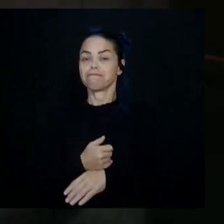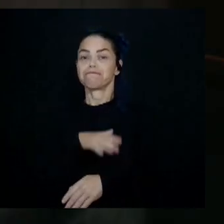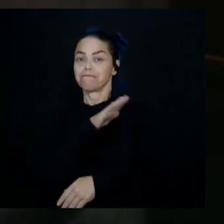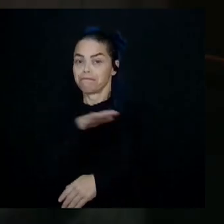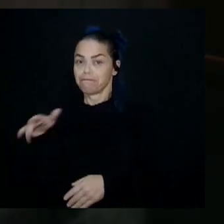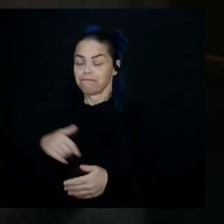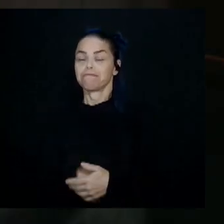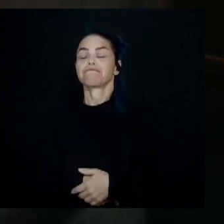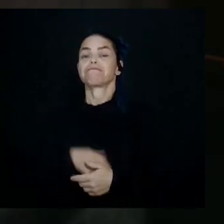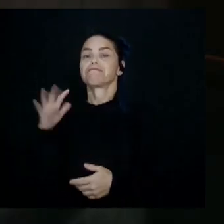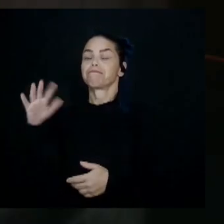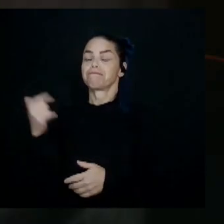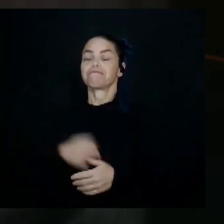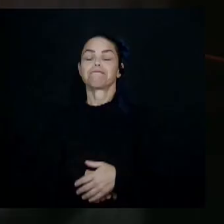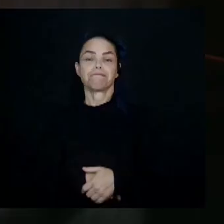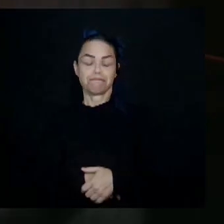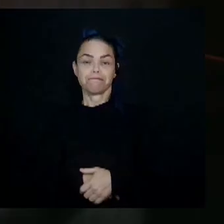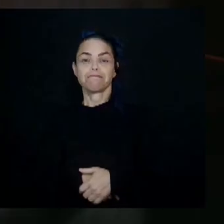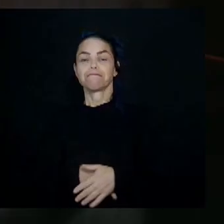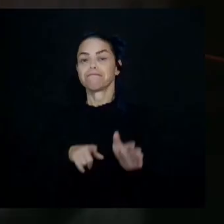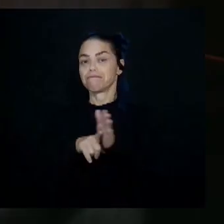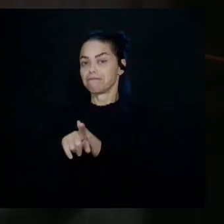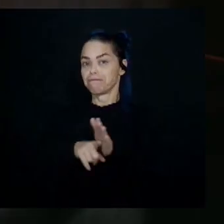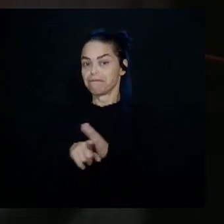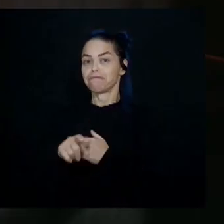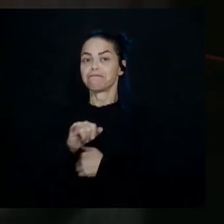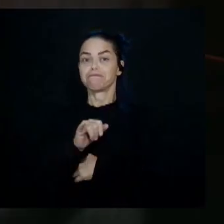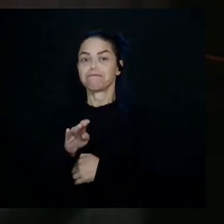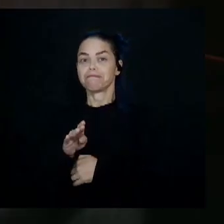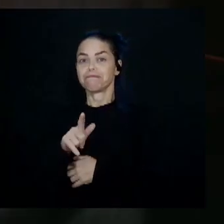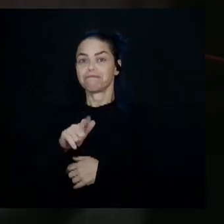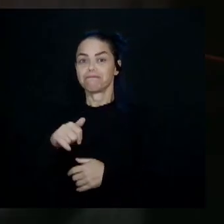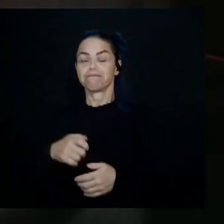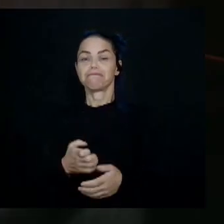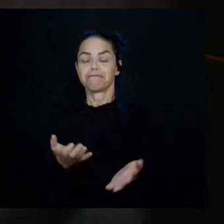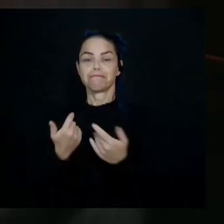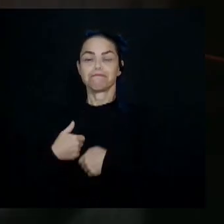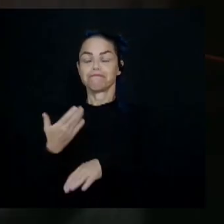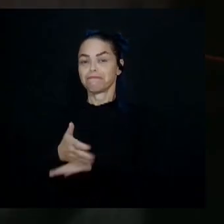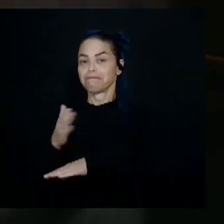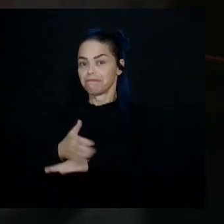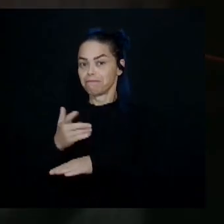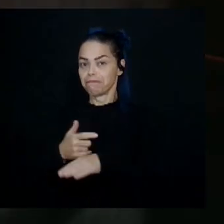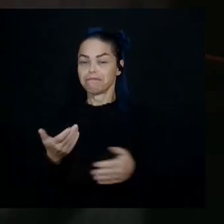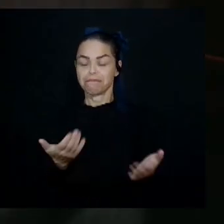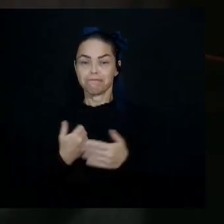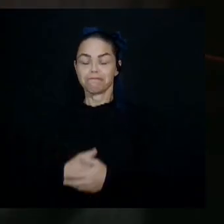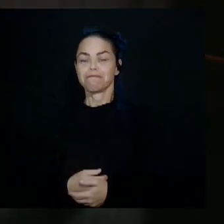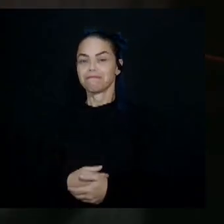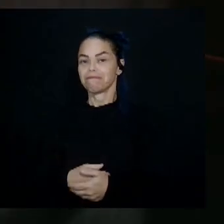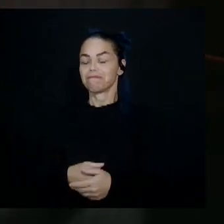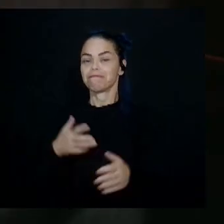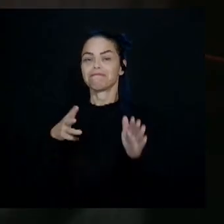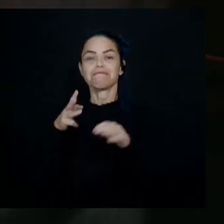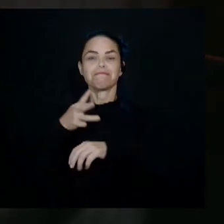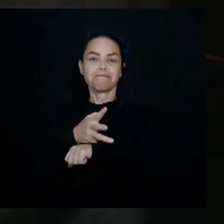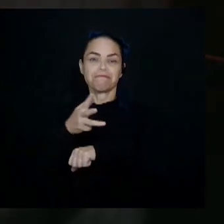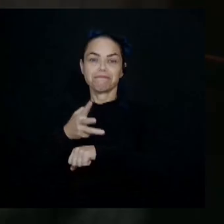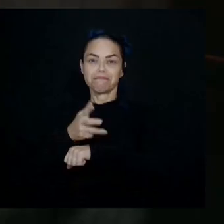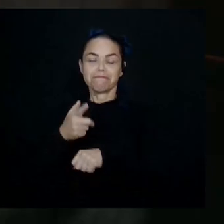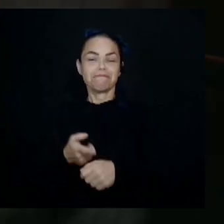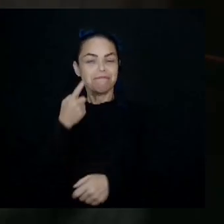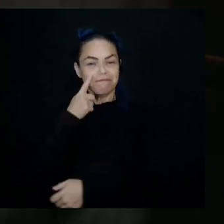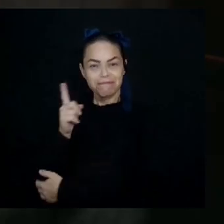daqui a pouquinho eu trago para você. Quero te convidar para você participar conosco, manda sua mensagem através do nosso WhatsApp que já está na sua